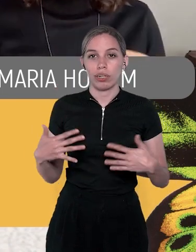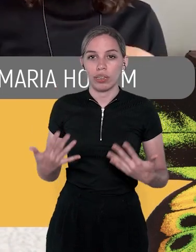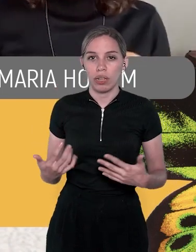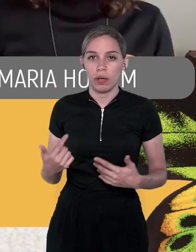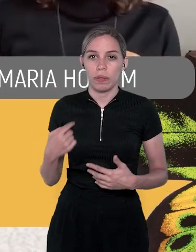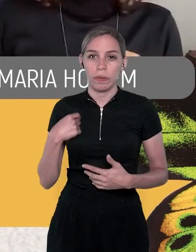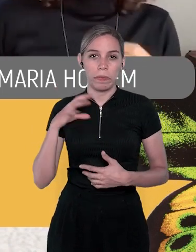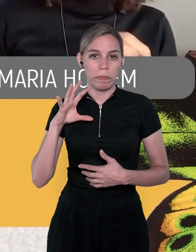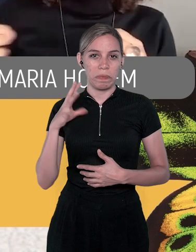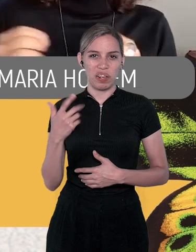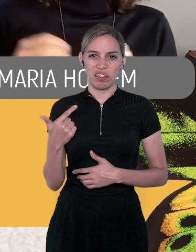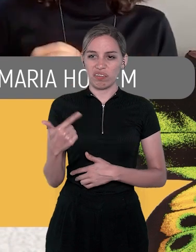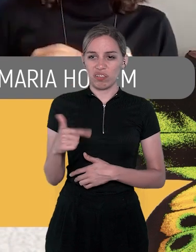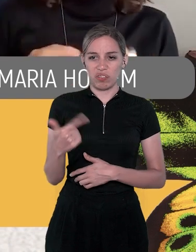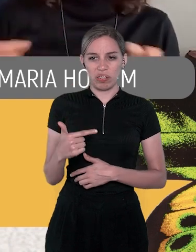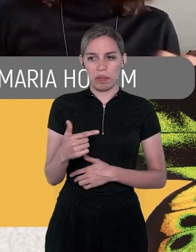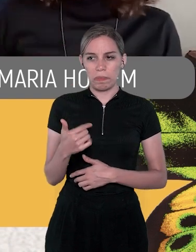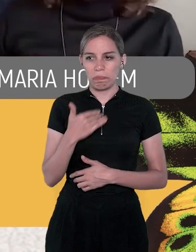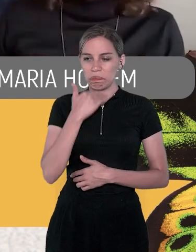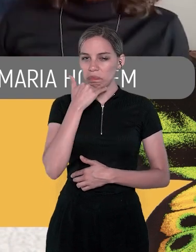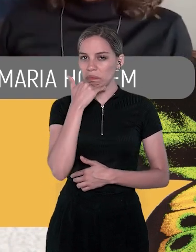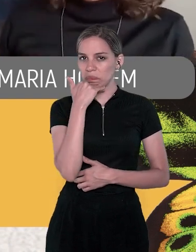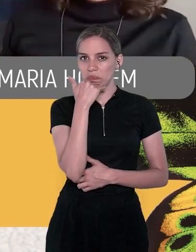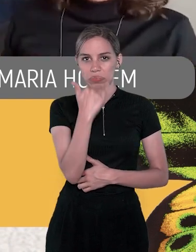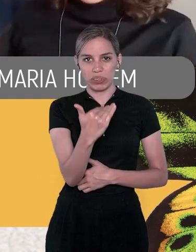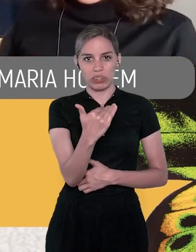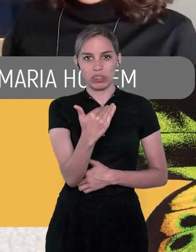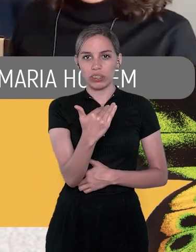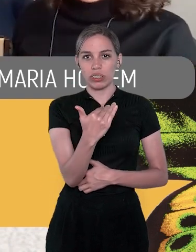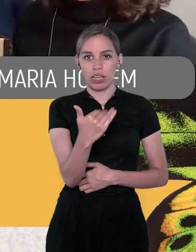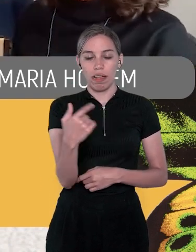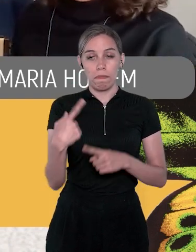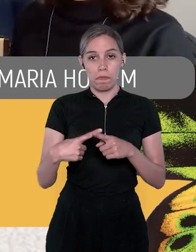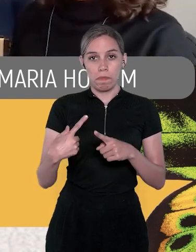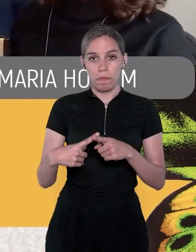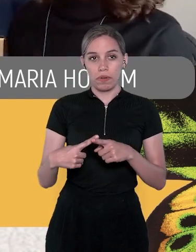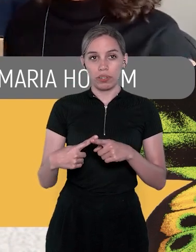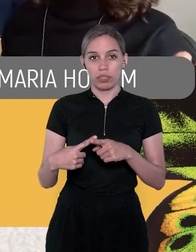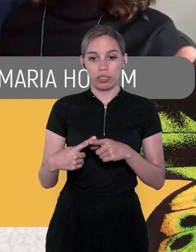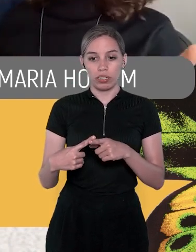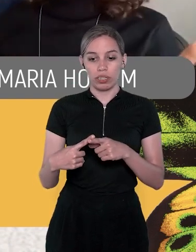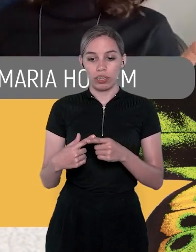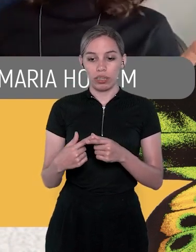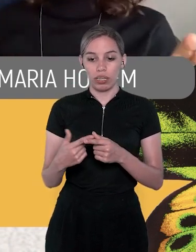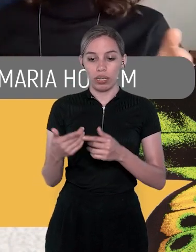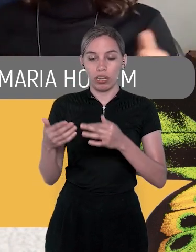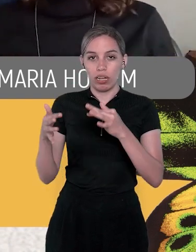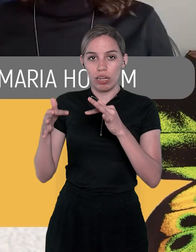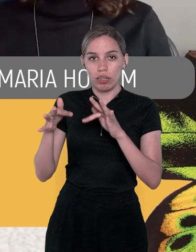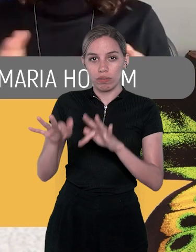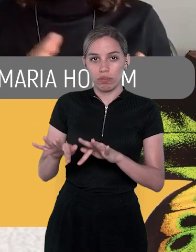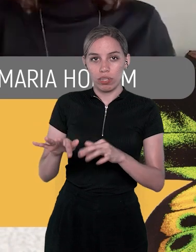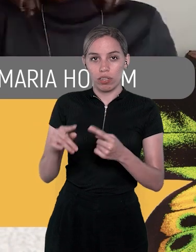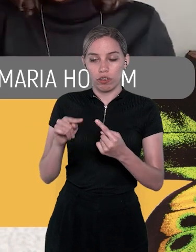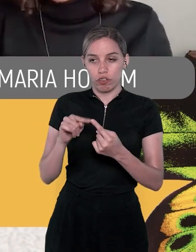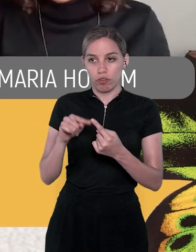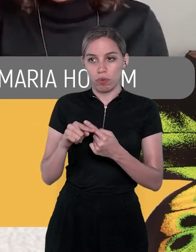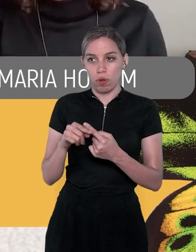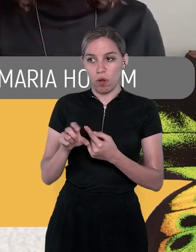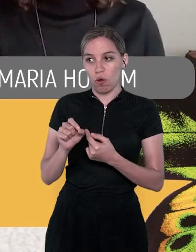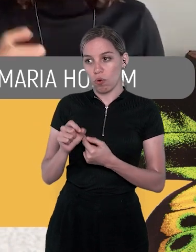E aí eu acho que não tem para ninguém, porque aí a gente vai terminar por se